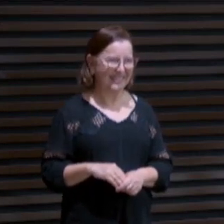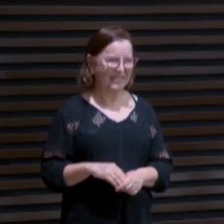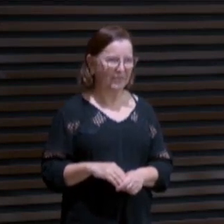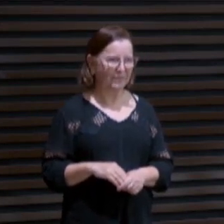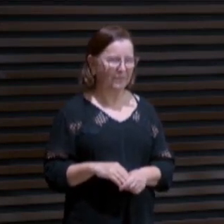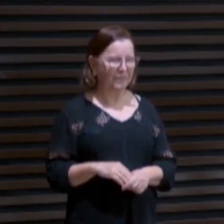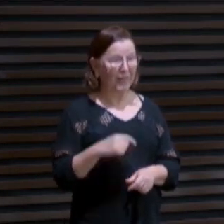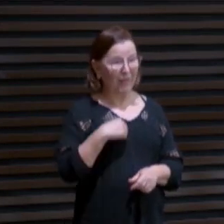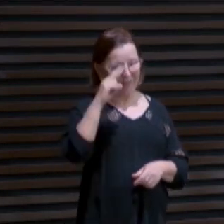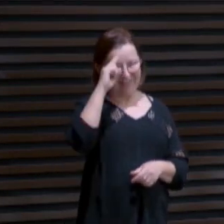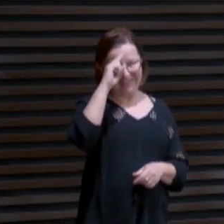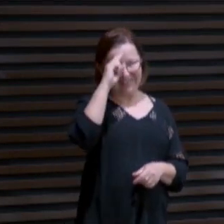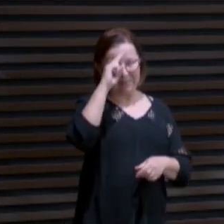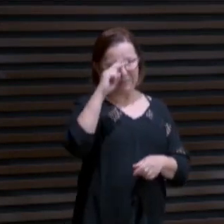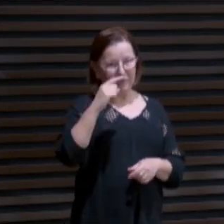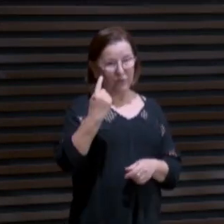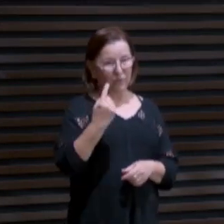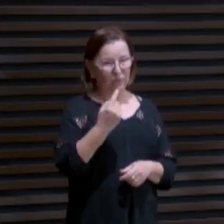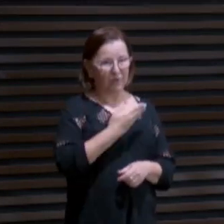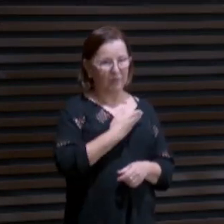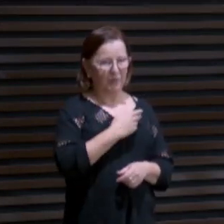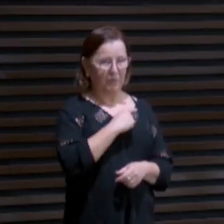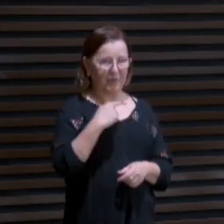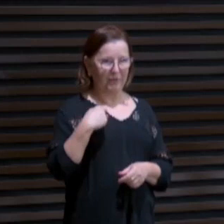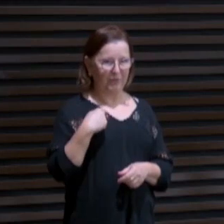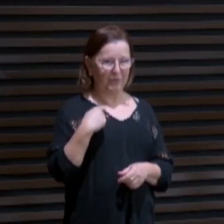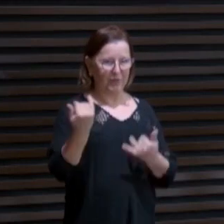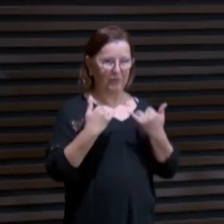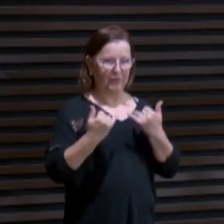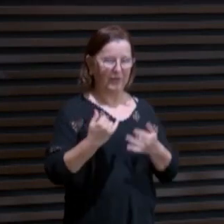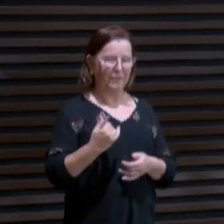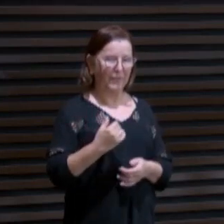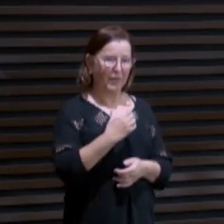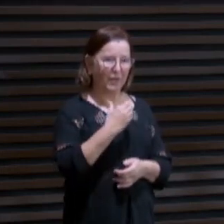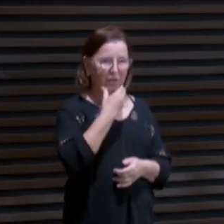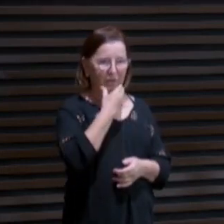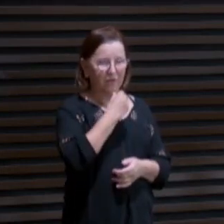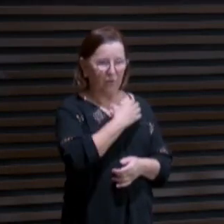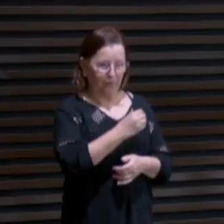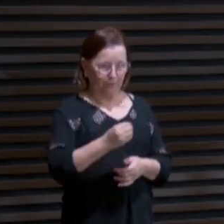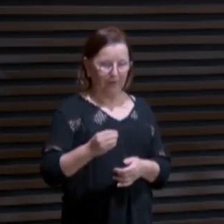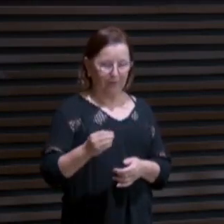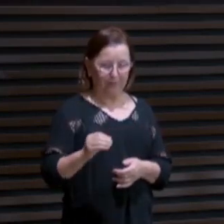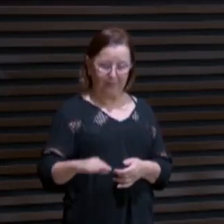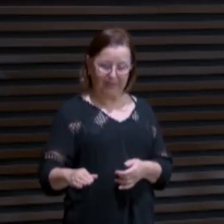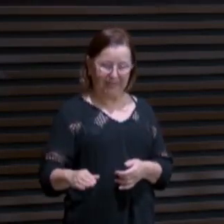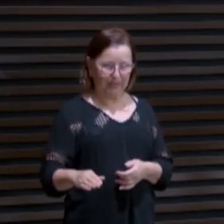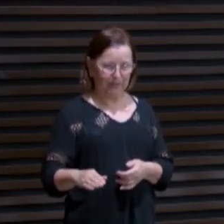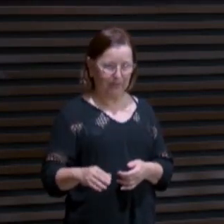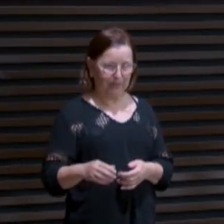Eu me lembro de um amigo pastor que estava contando, o filho dele pequeno pegou a boneca da irmã